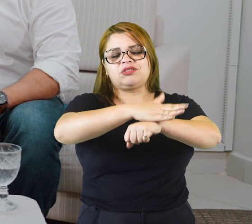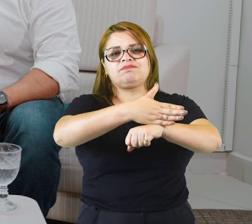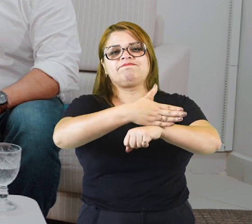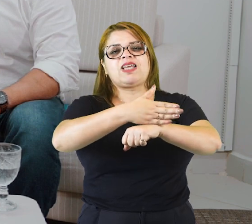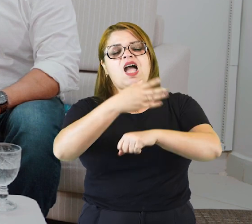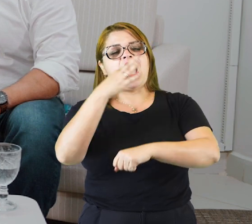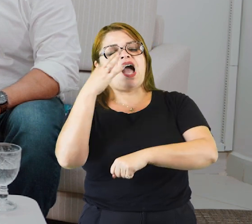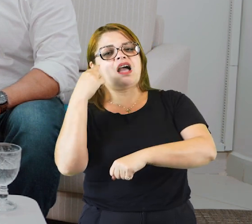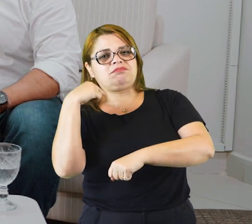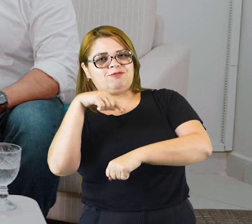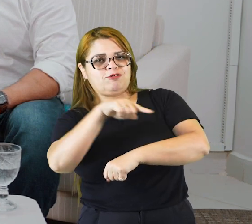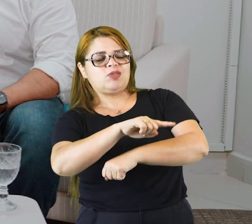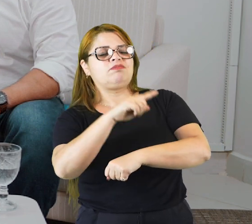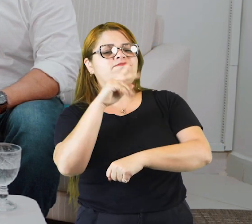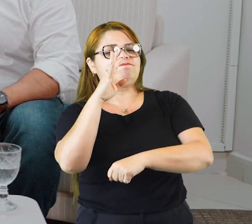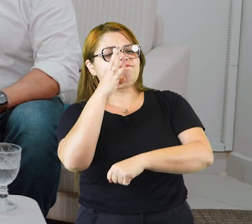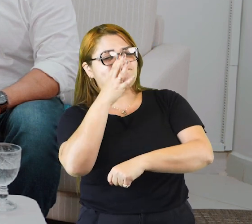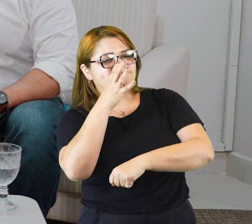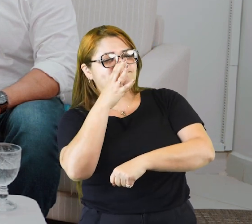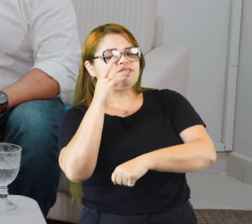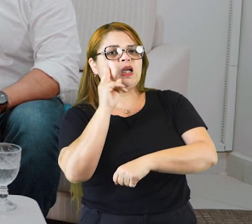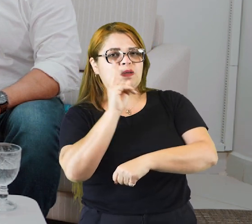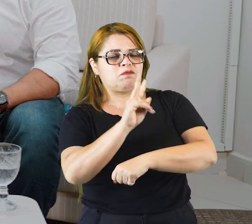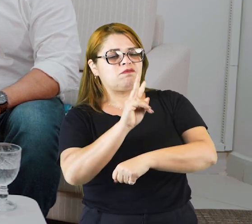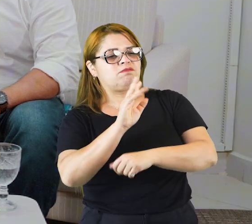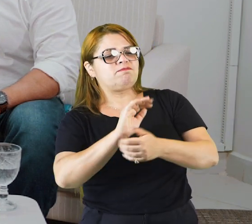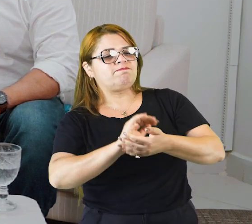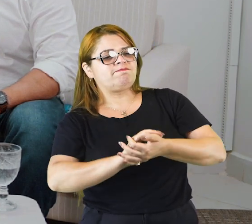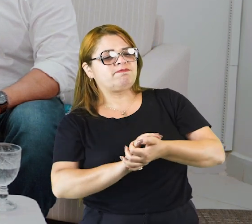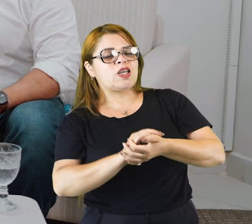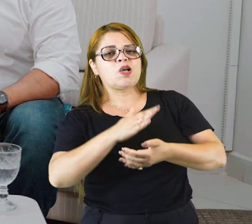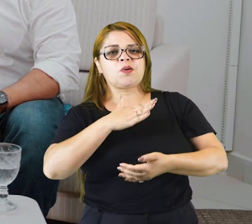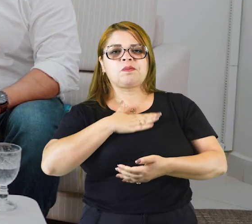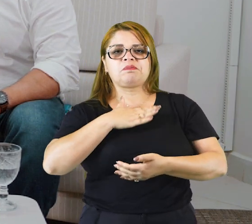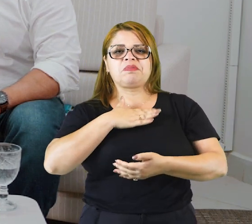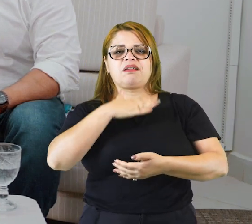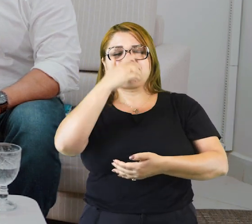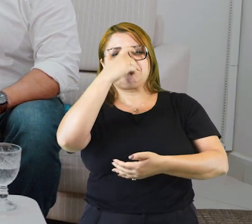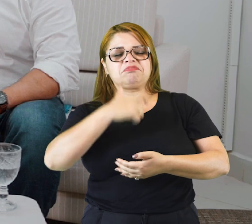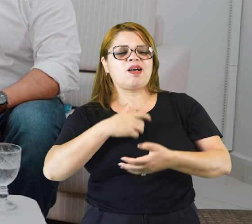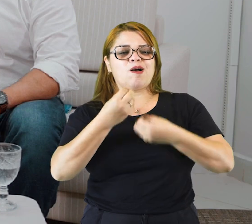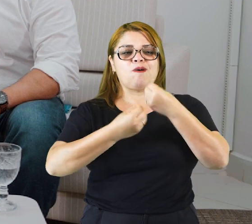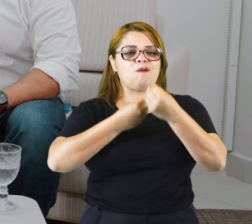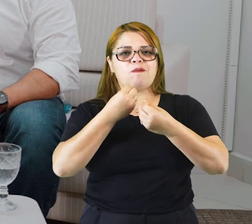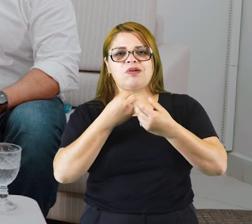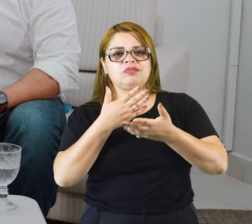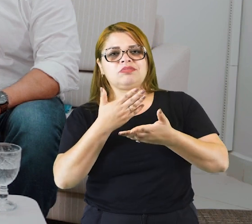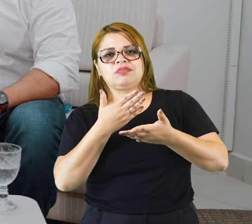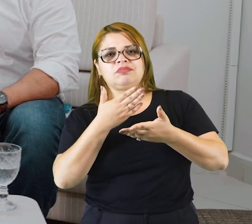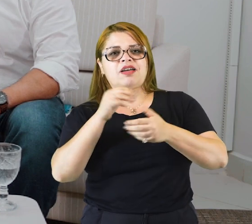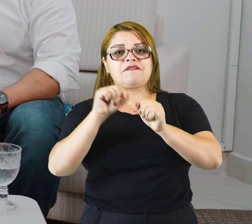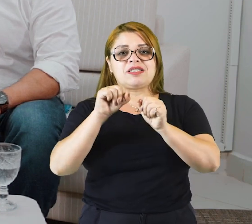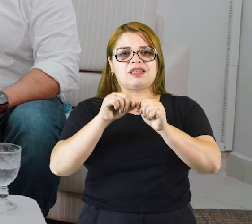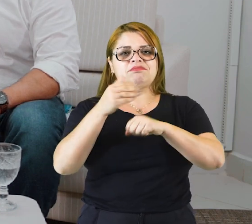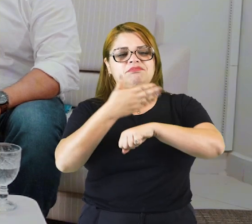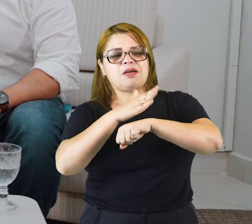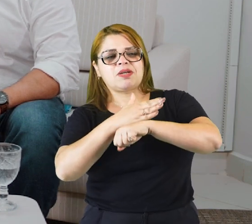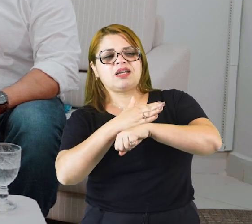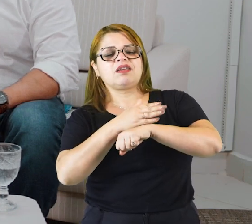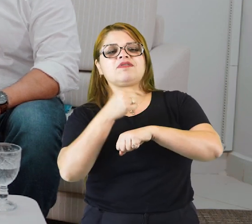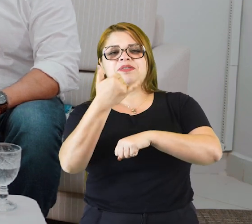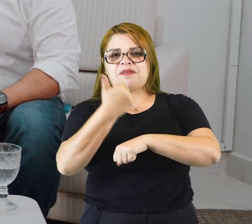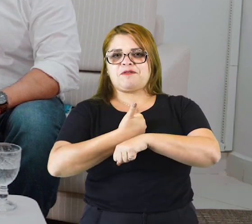tribuna. E a senhora foi ficar lá comigo para ver como é que eu iria me sair. E a senhora diz,